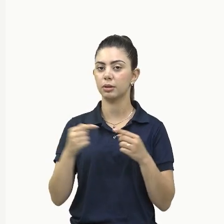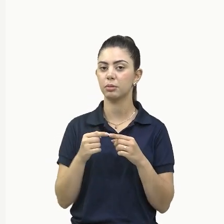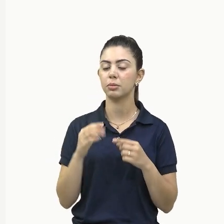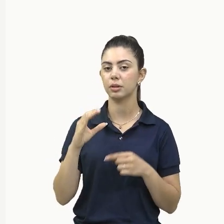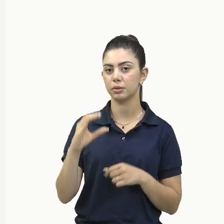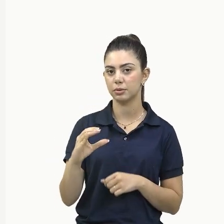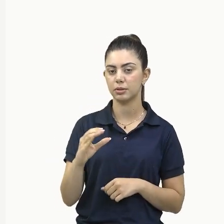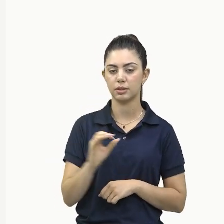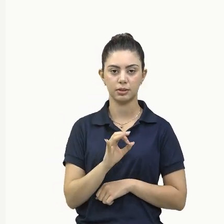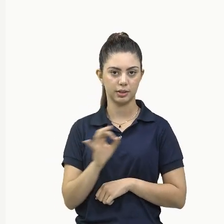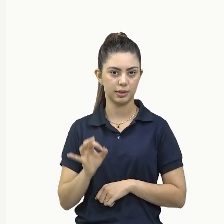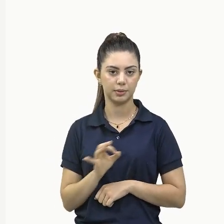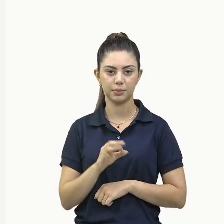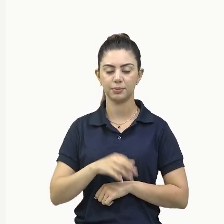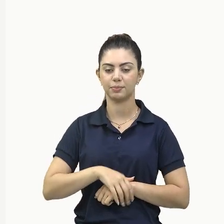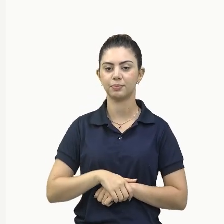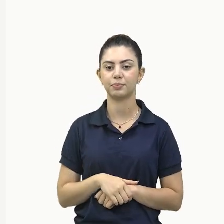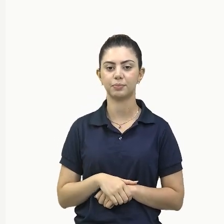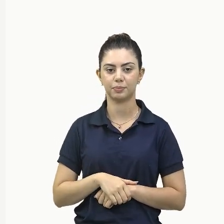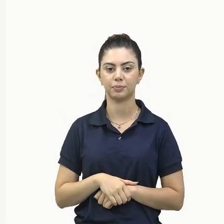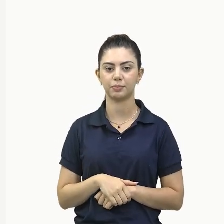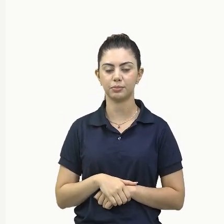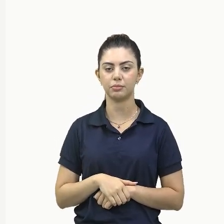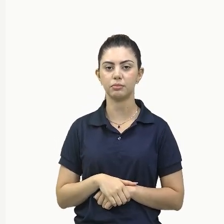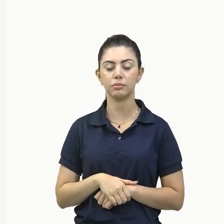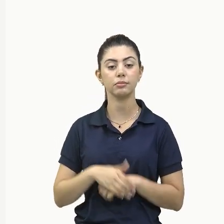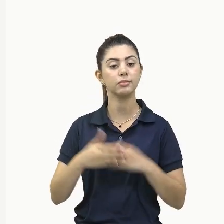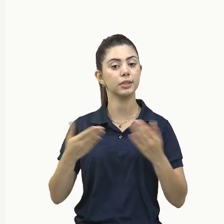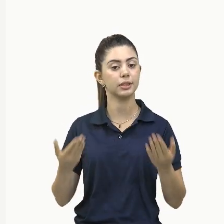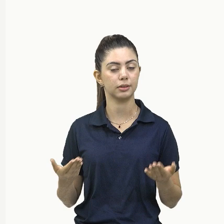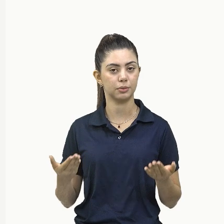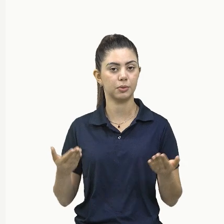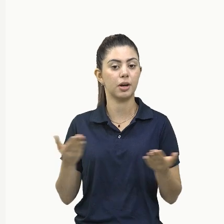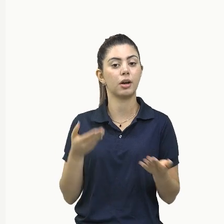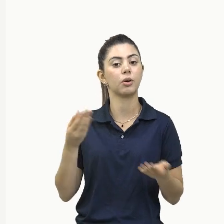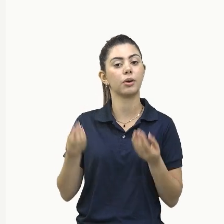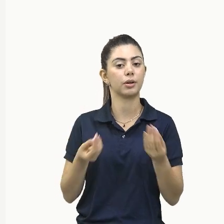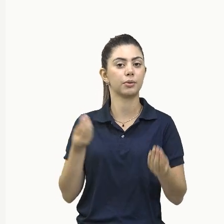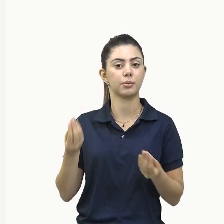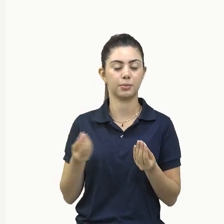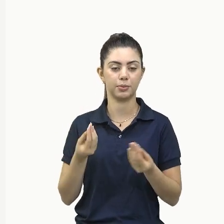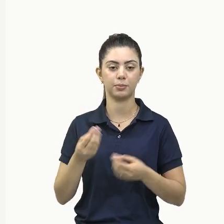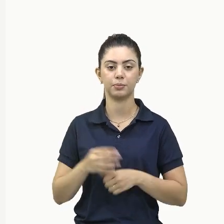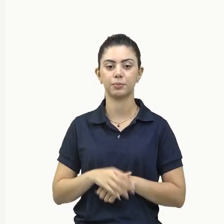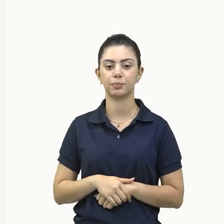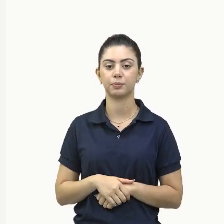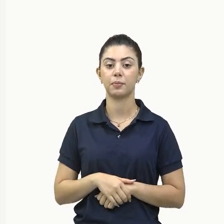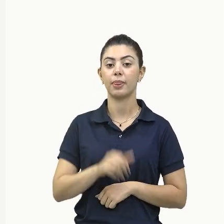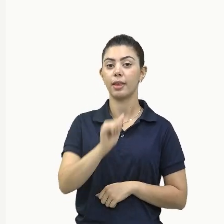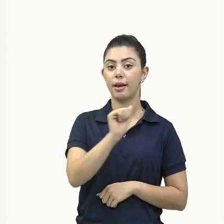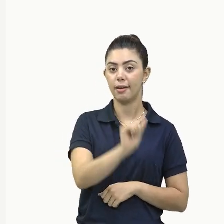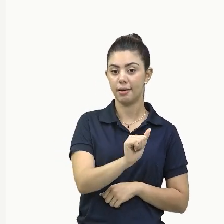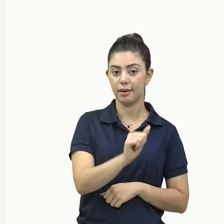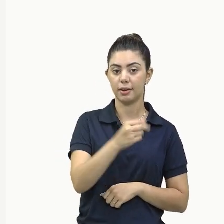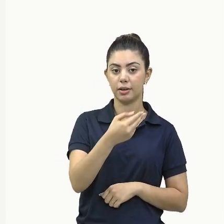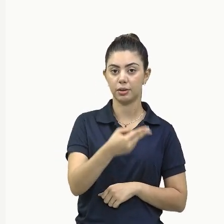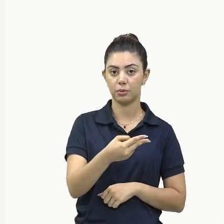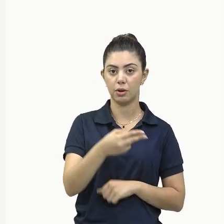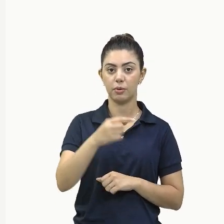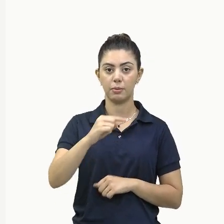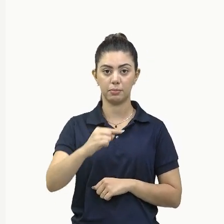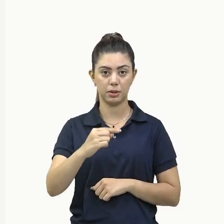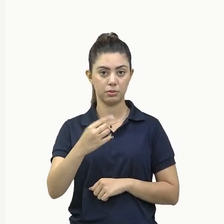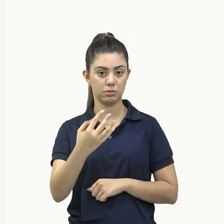acompanhado com uma variável. Beleza. Então, nesse caso, olha só, A vale menos